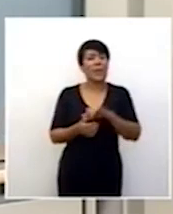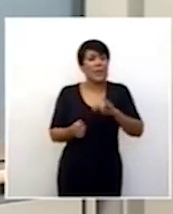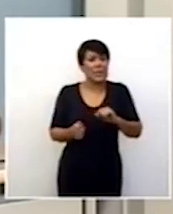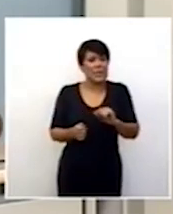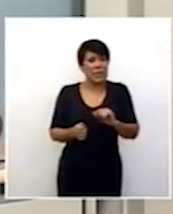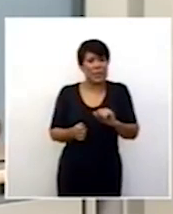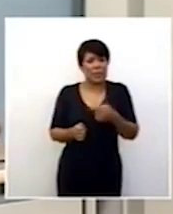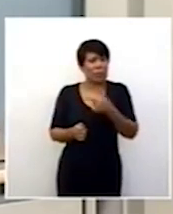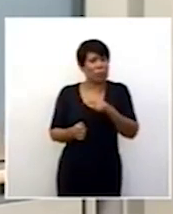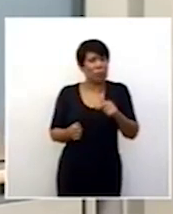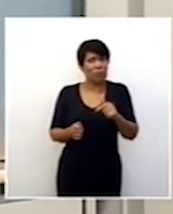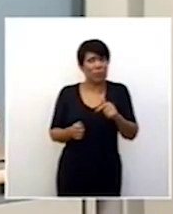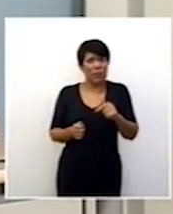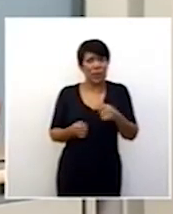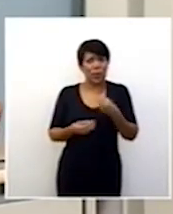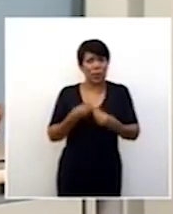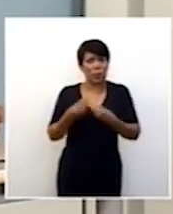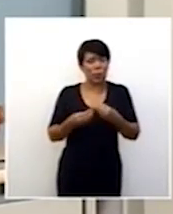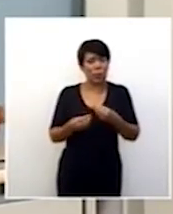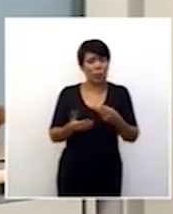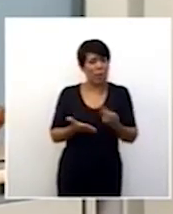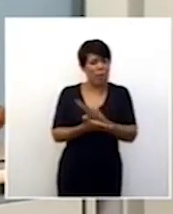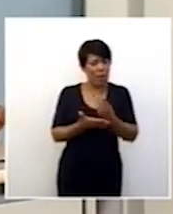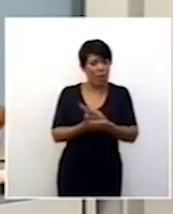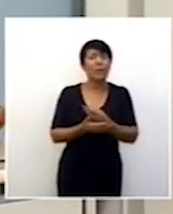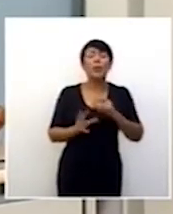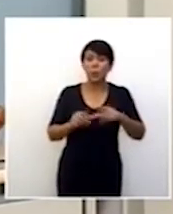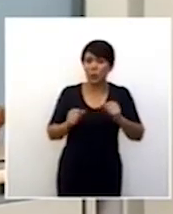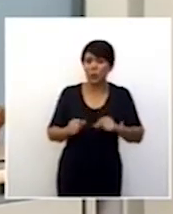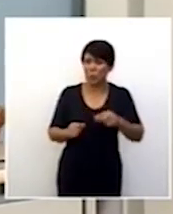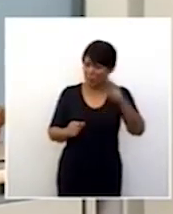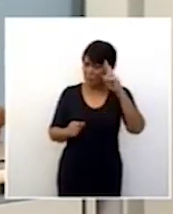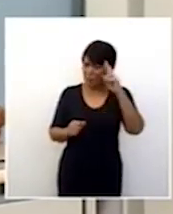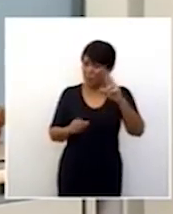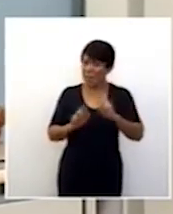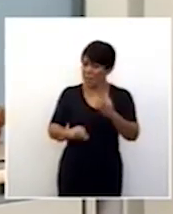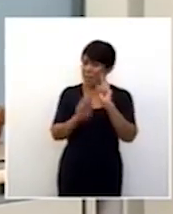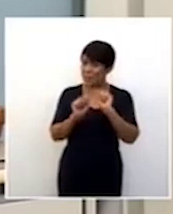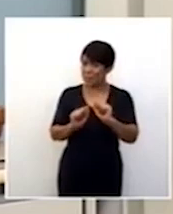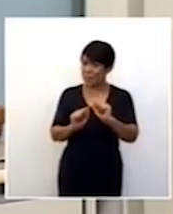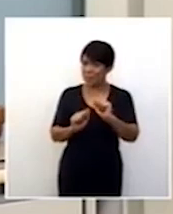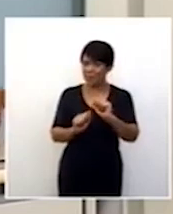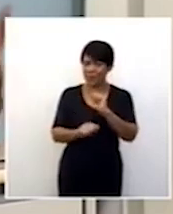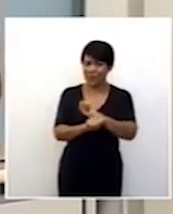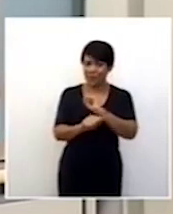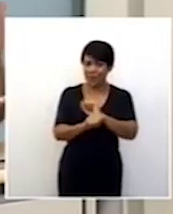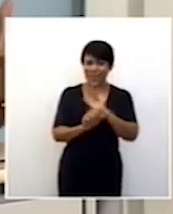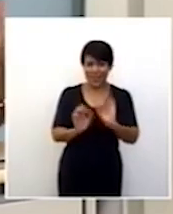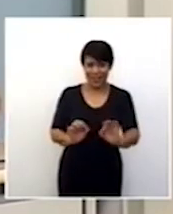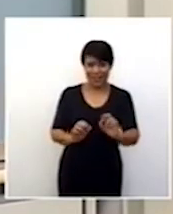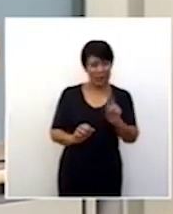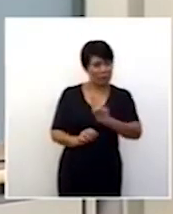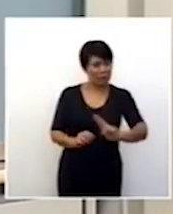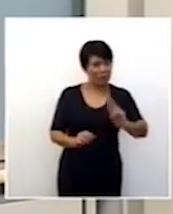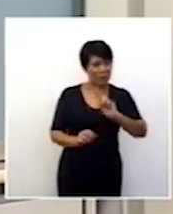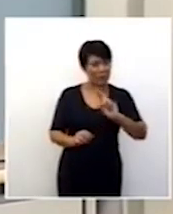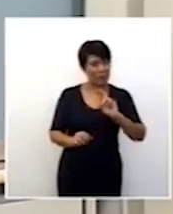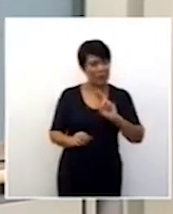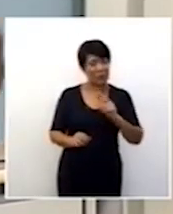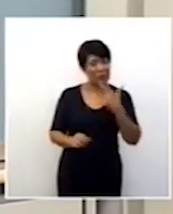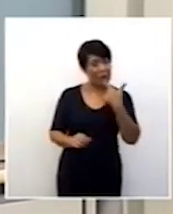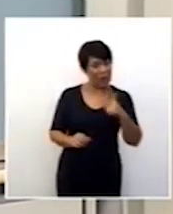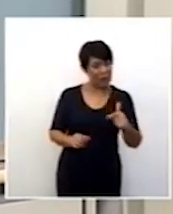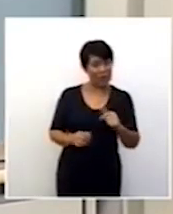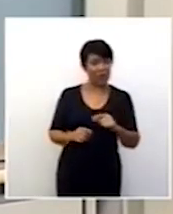reflexivo dessas regras gramaticais é o que todo professor espera de um aluno. Porém, gente, eu